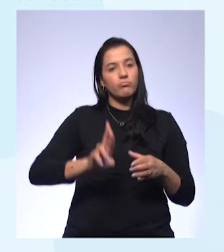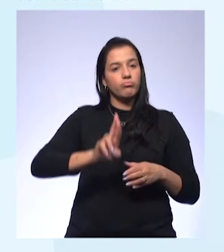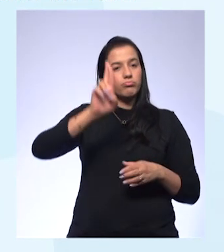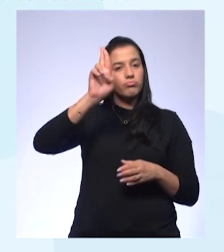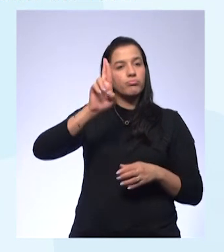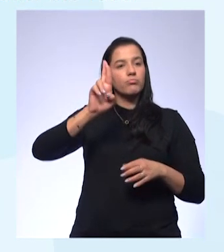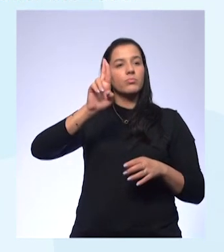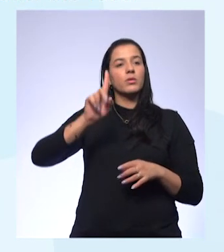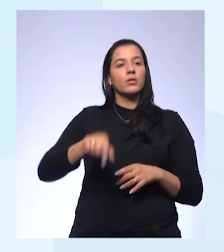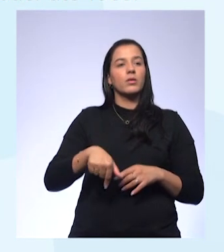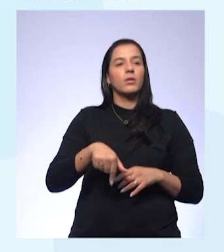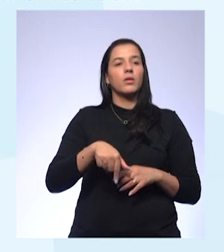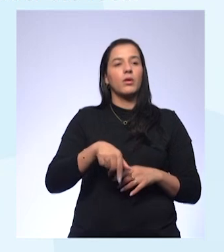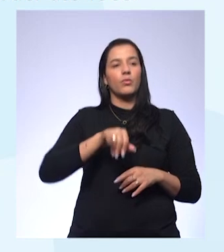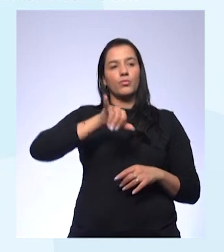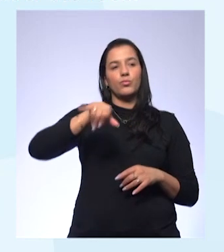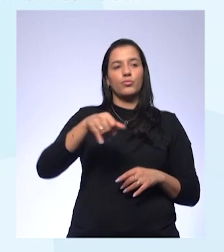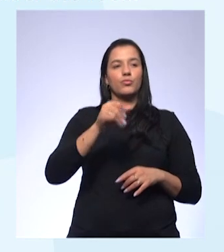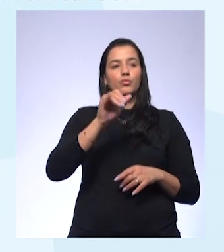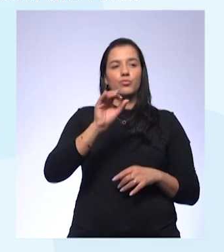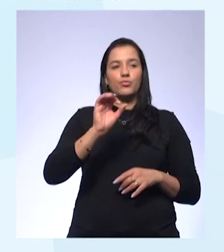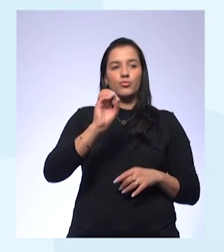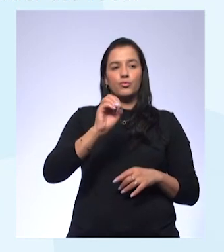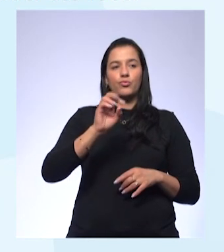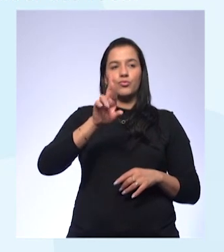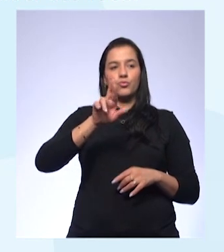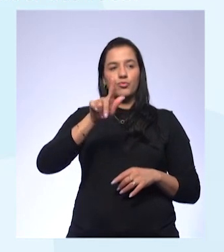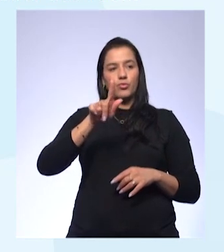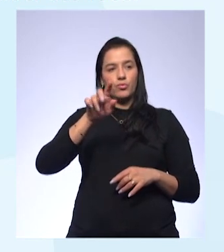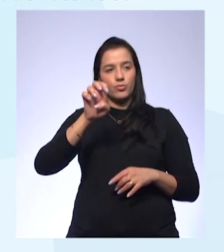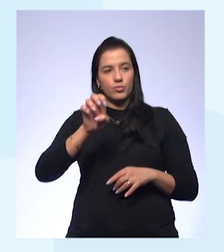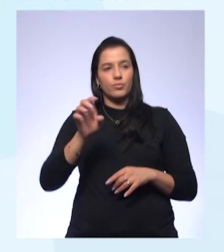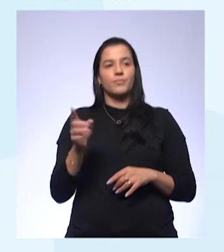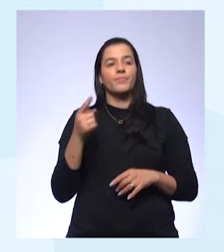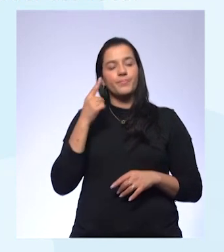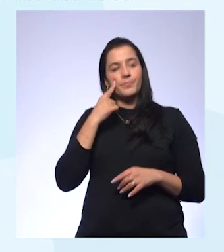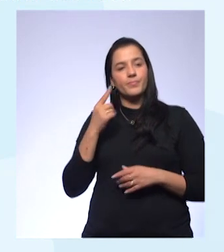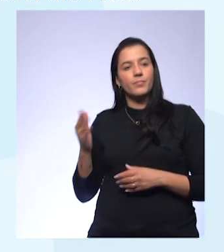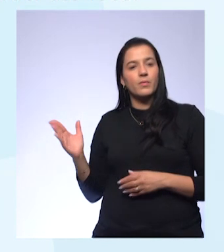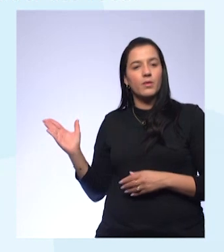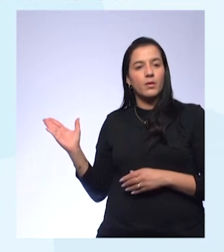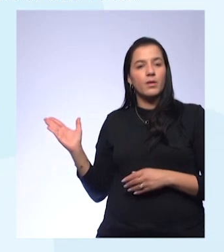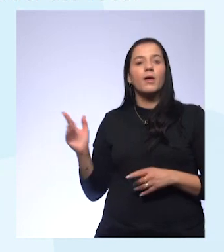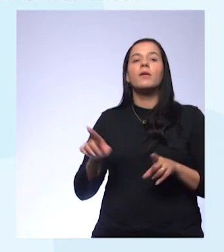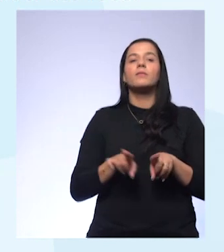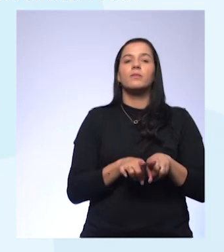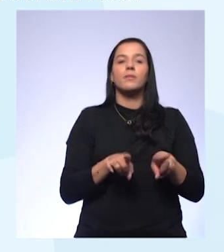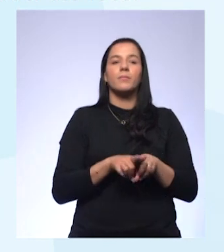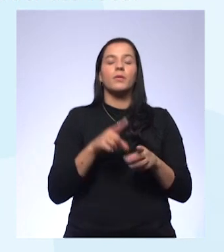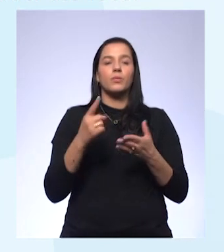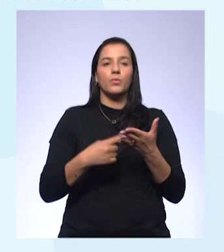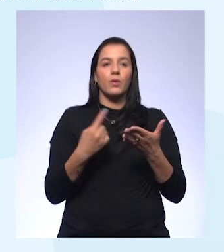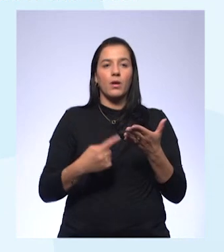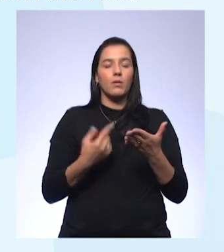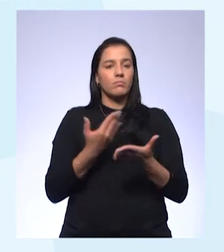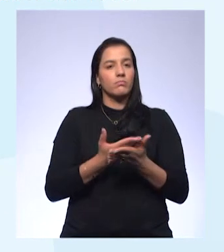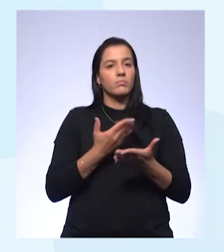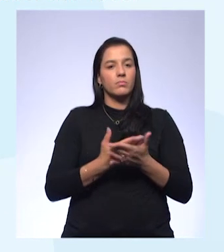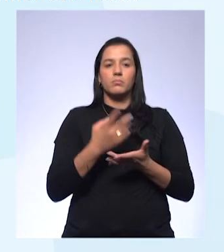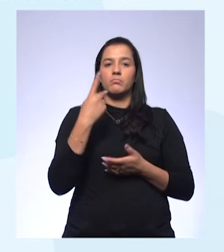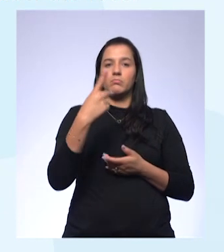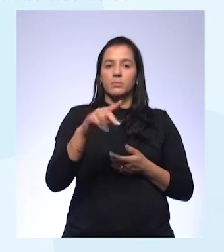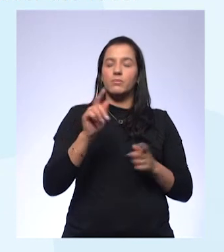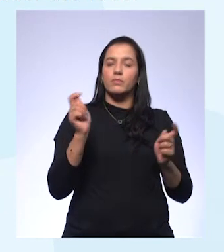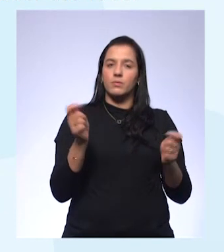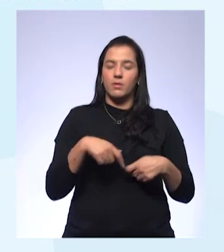general Jorge Rafael Videla. Esta imagem que vocês estão vendo também está no caderno do aluno, vocês podem dar uma olhadinha lá